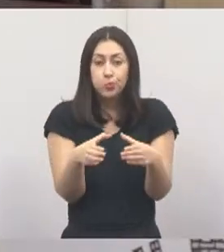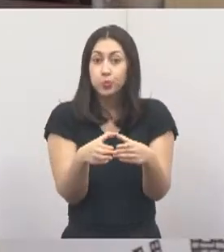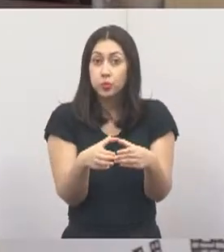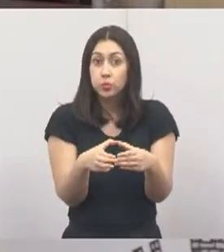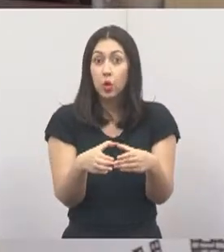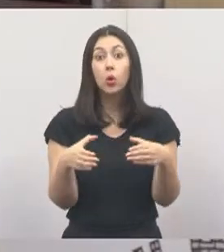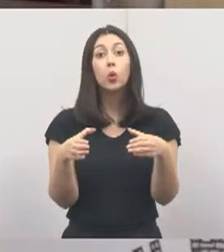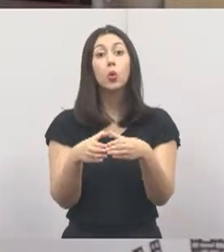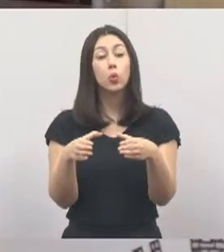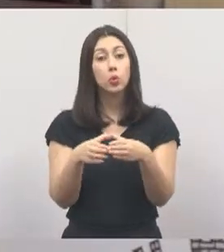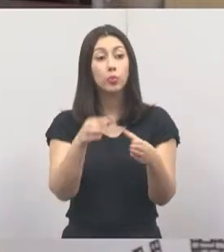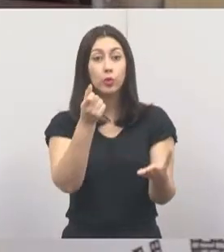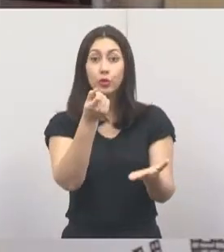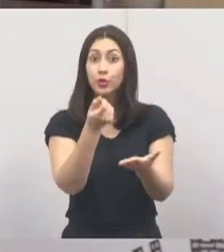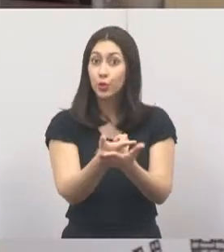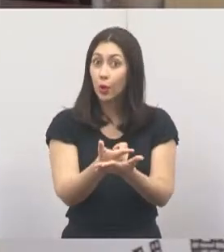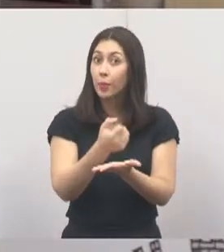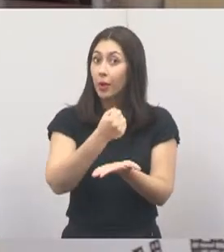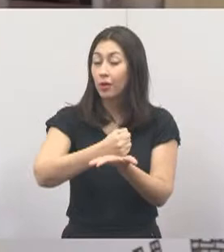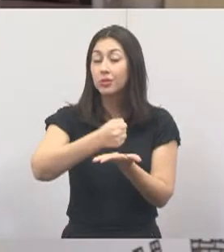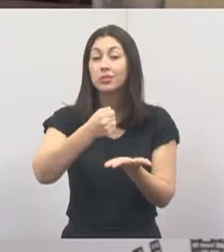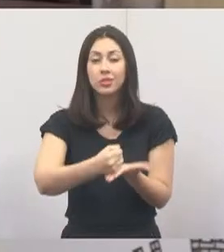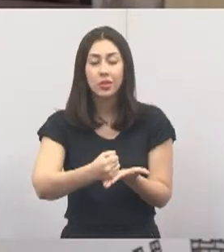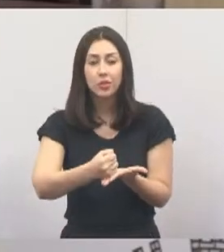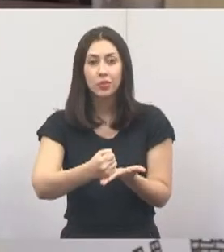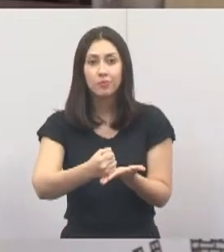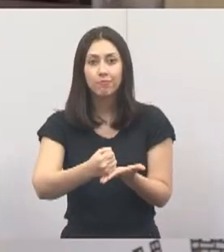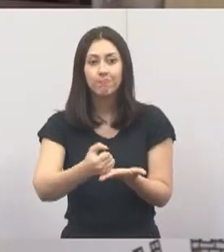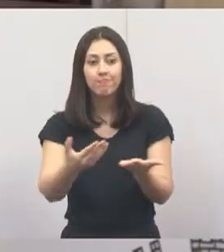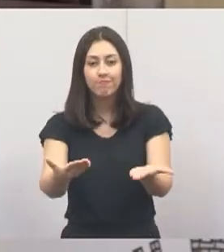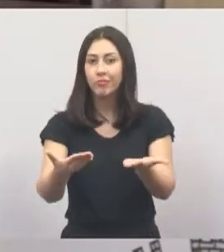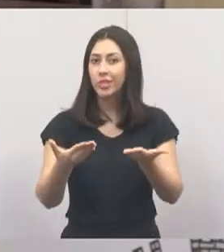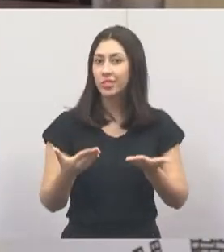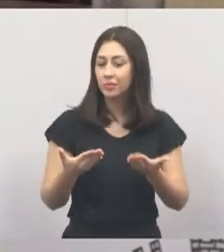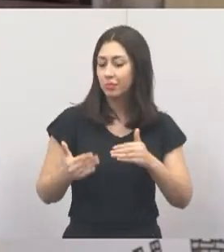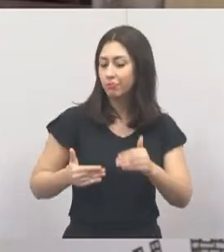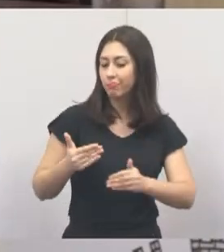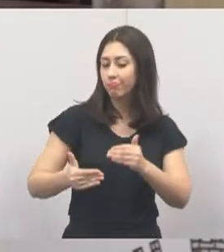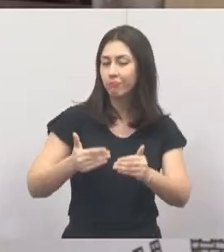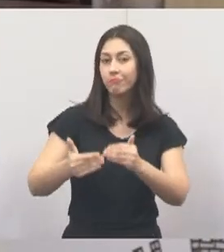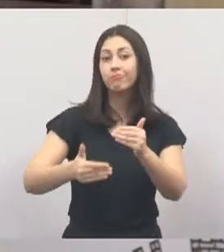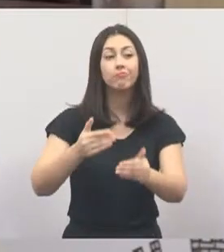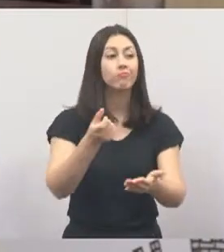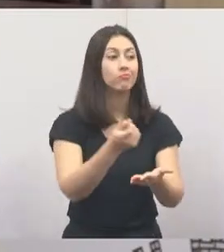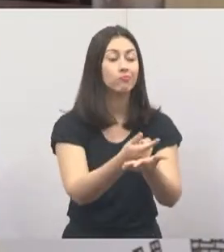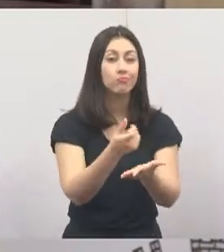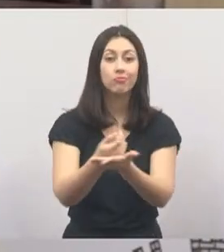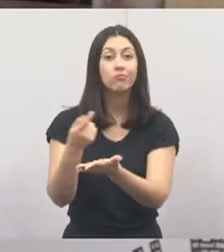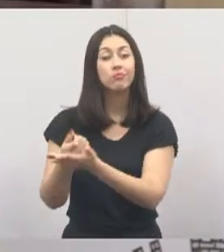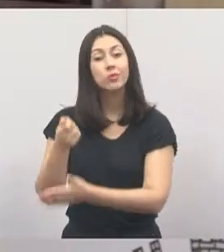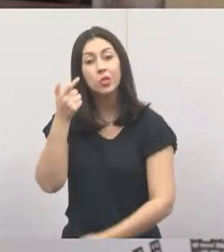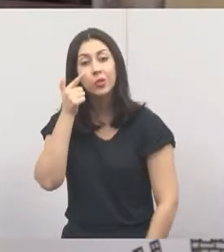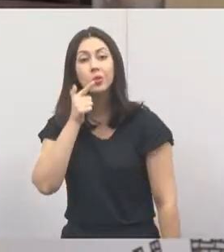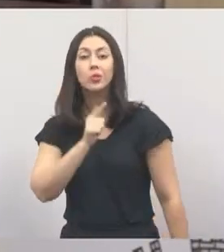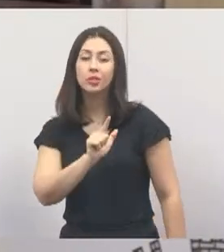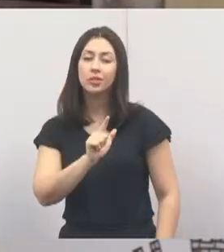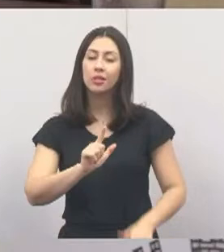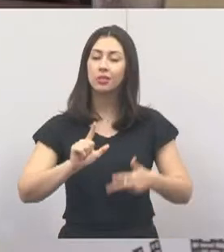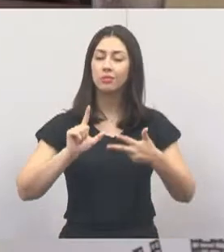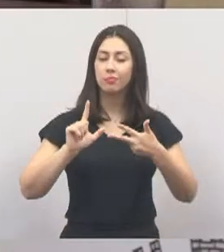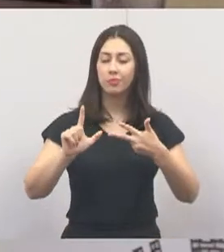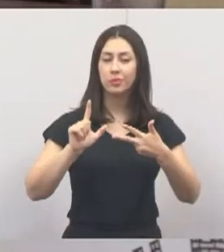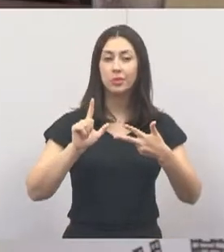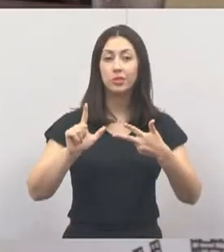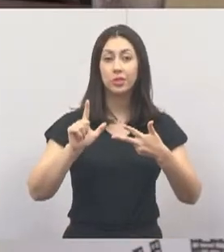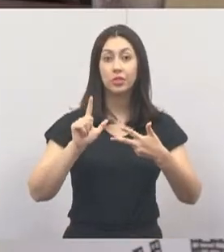compras e contratações, para atender todas as etapas das aquisições no âmbito do